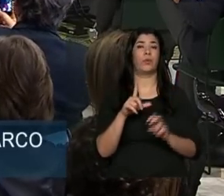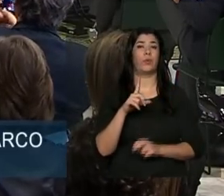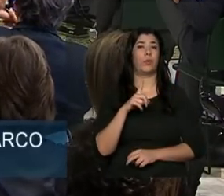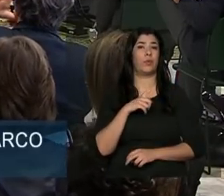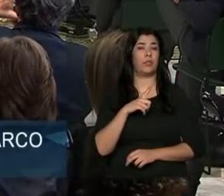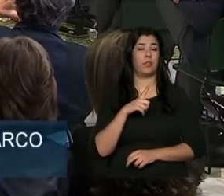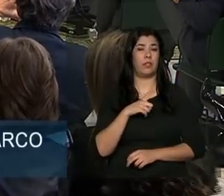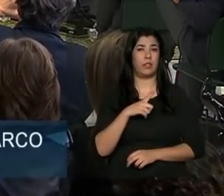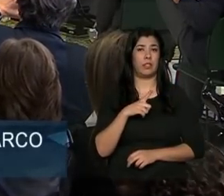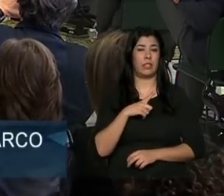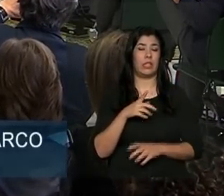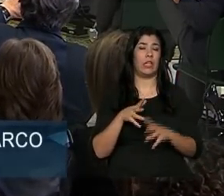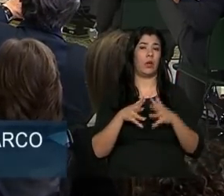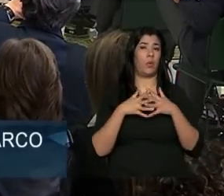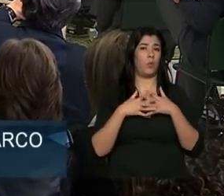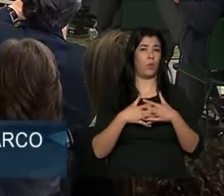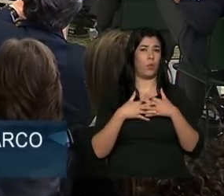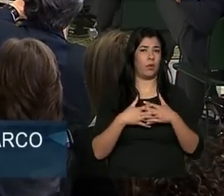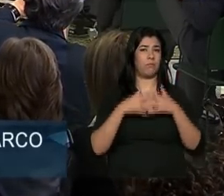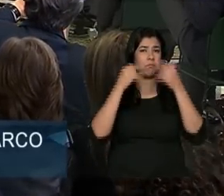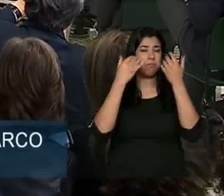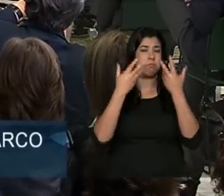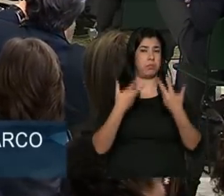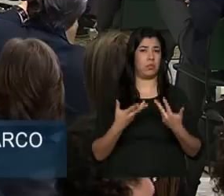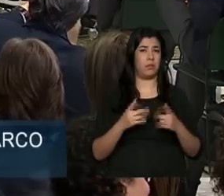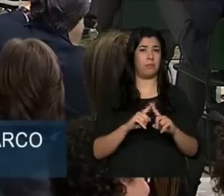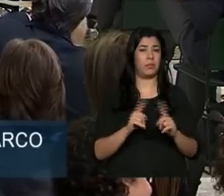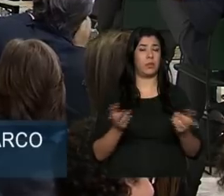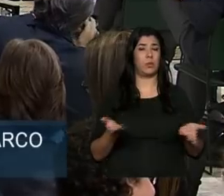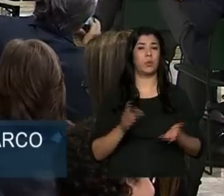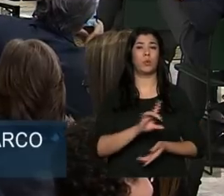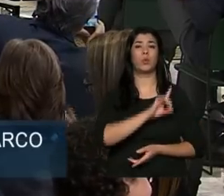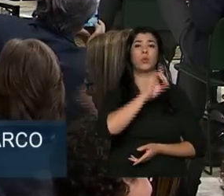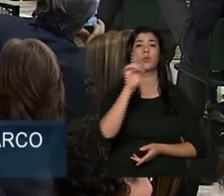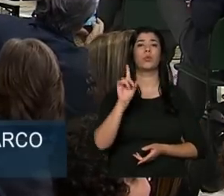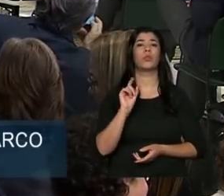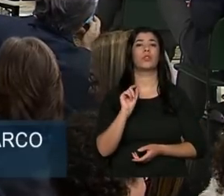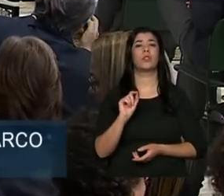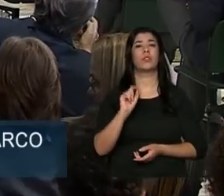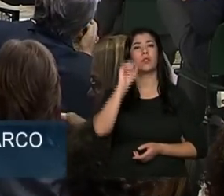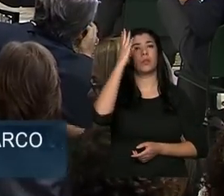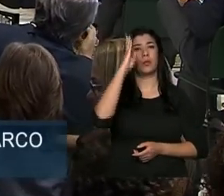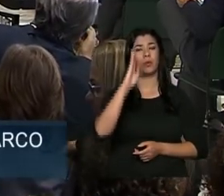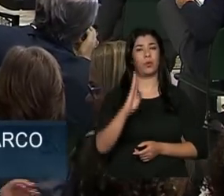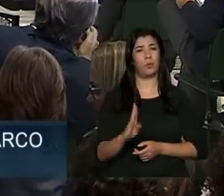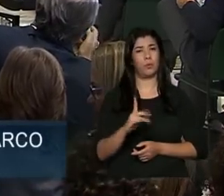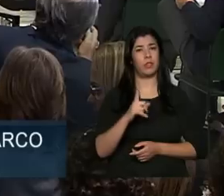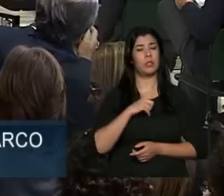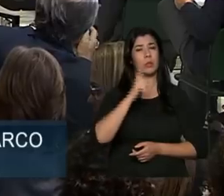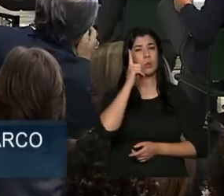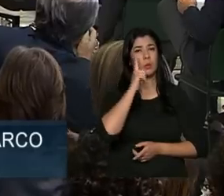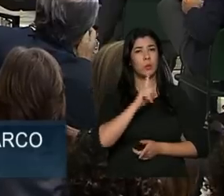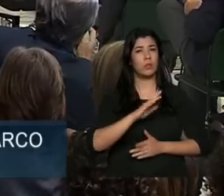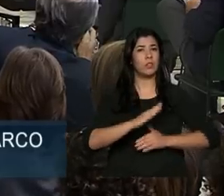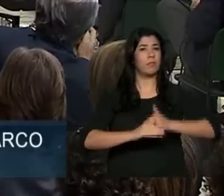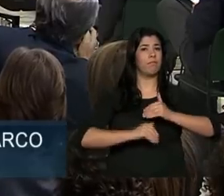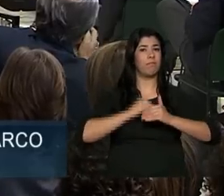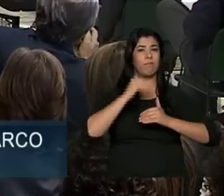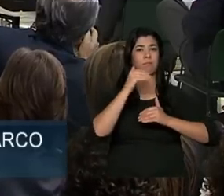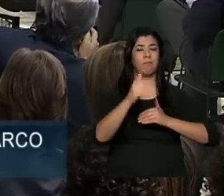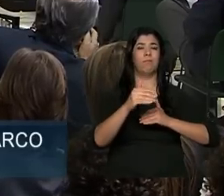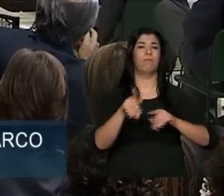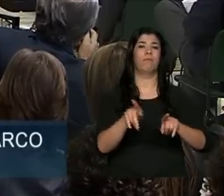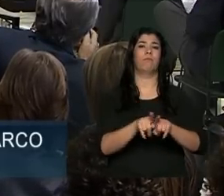absolutamente complexo, mas que hoje é um dia que o Brasil dá um passo expressivo